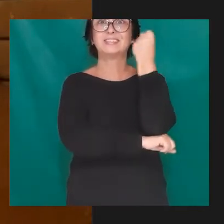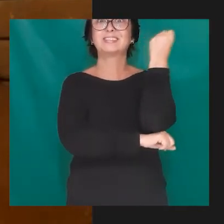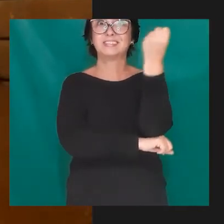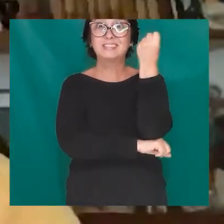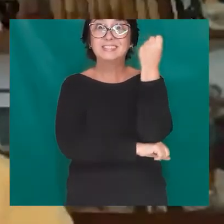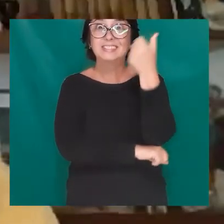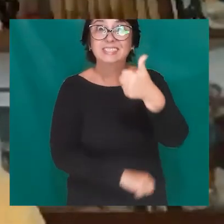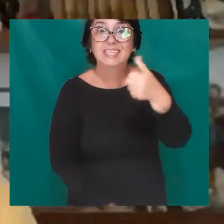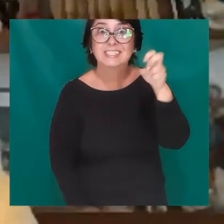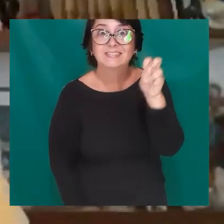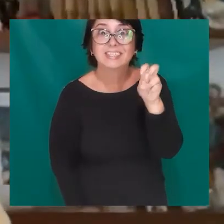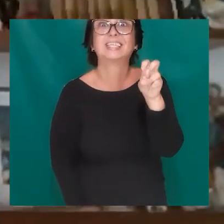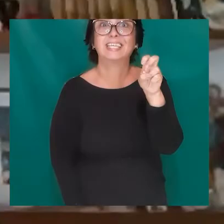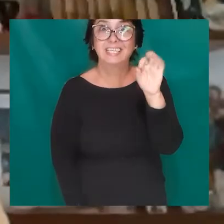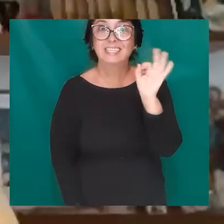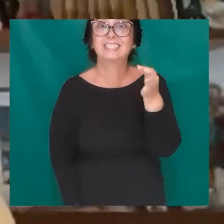acontece?